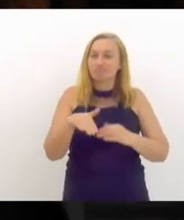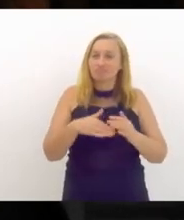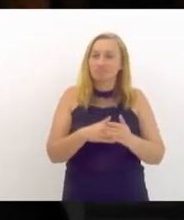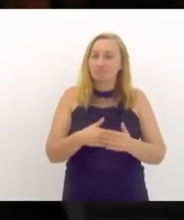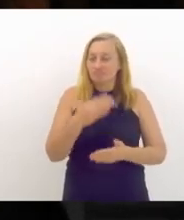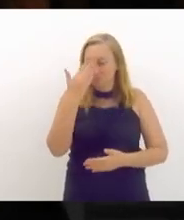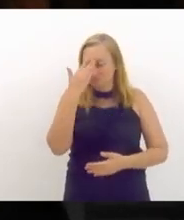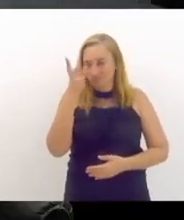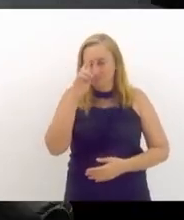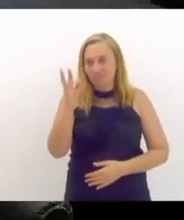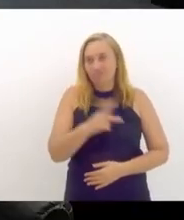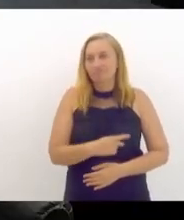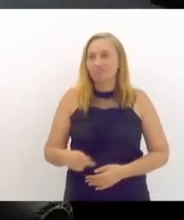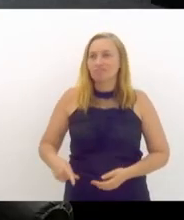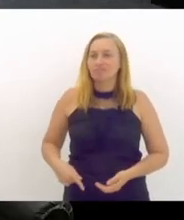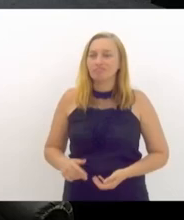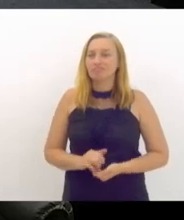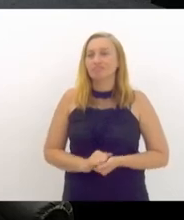presidente.